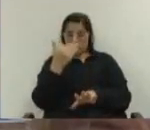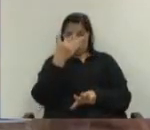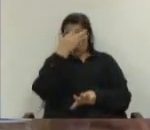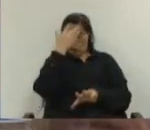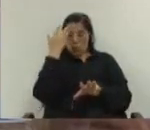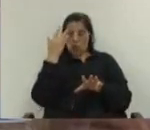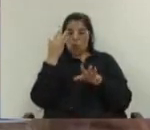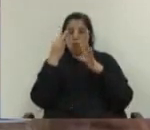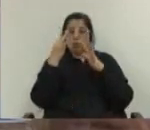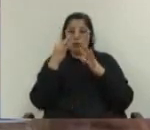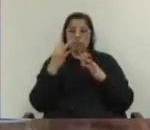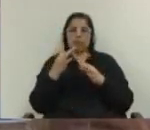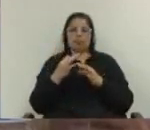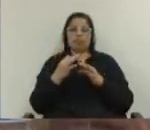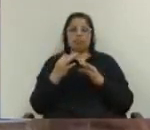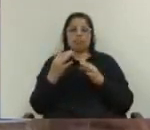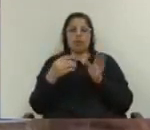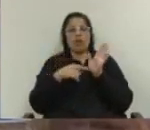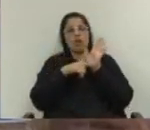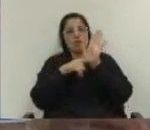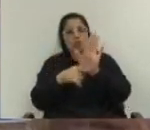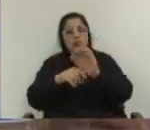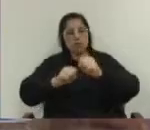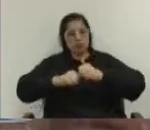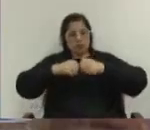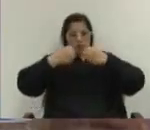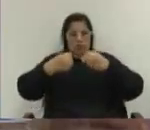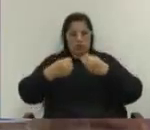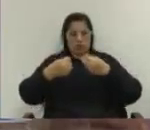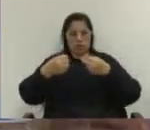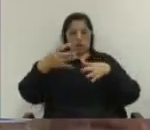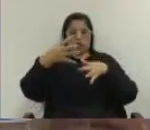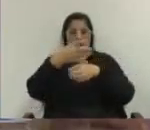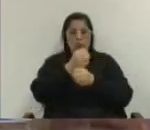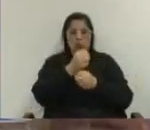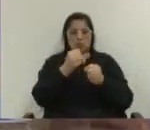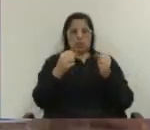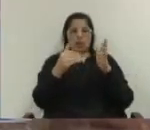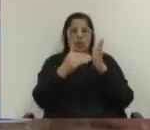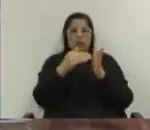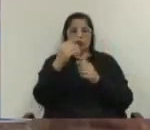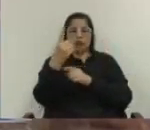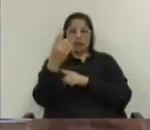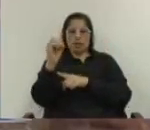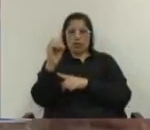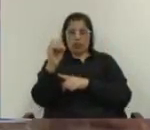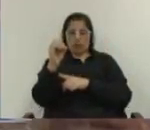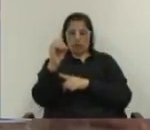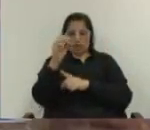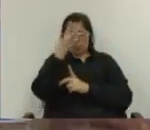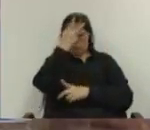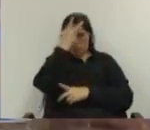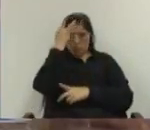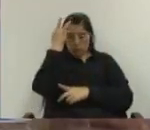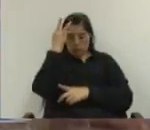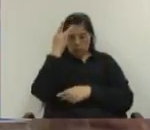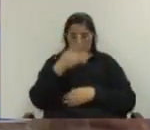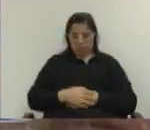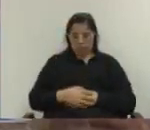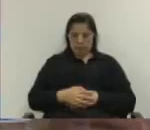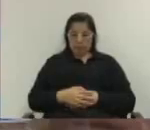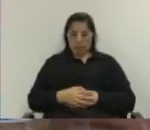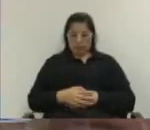do município, a notificação far-se-á por edital, publicado 2 vezes no órgão oficial, com intervalo de